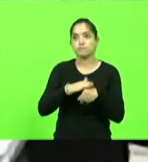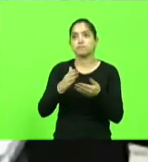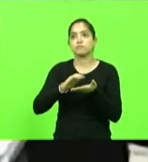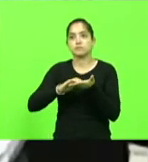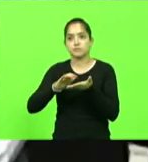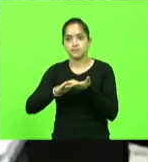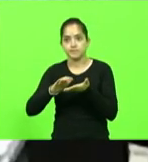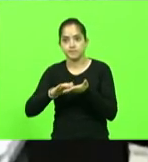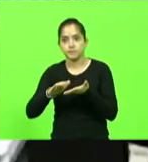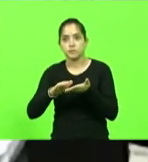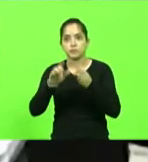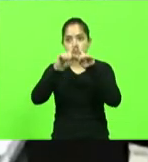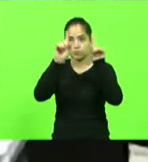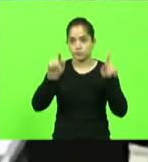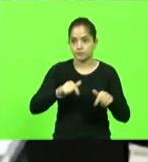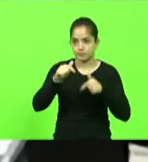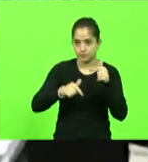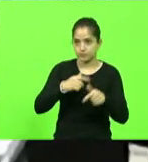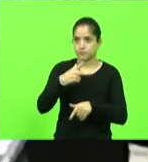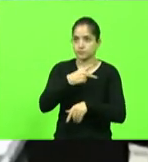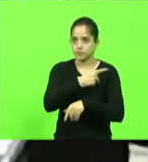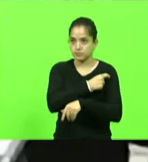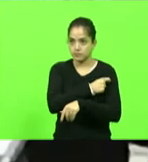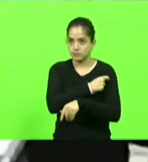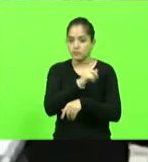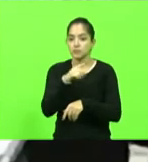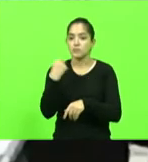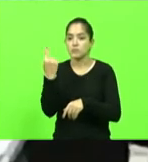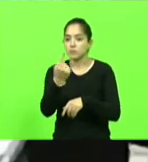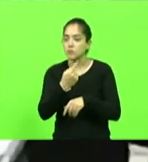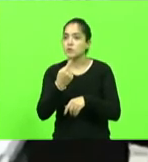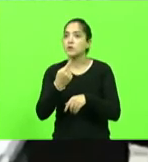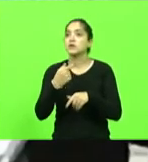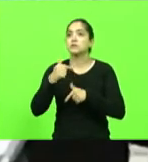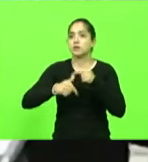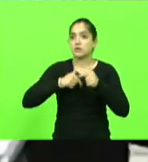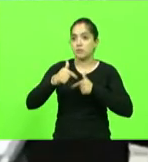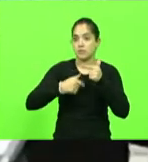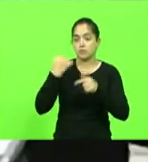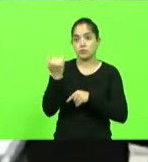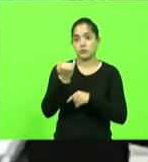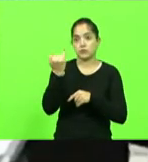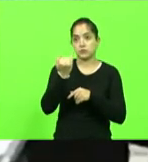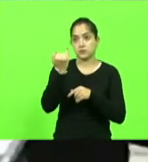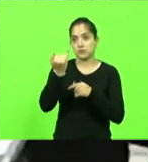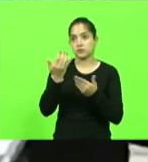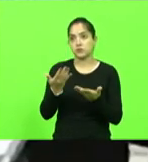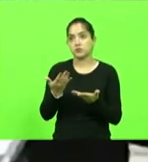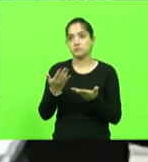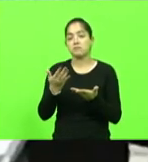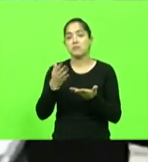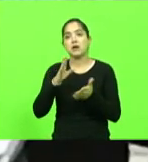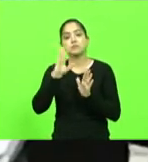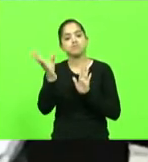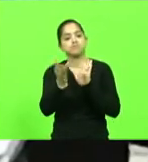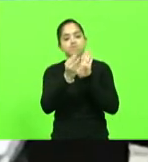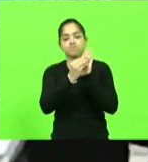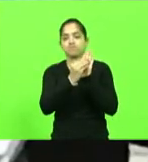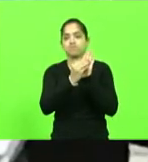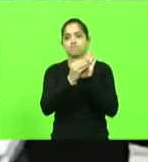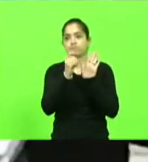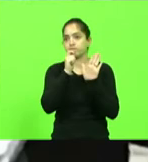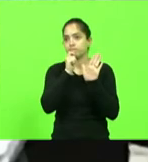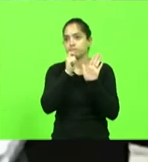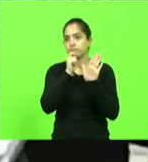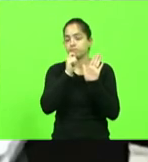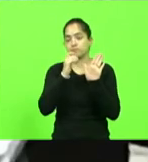nossos trabalhadores, nós sim que somos serviço essencial e ainda não tivemos a inclusão no plano de vacinação.